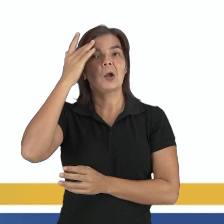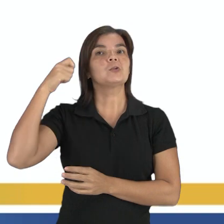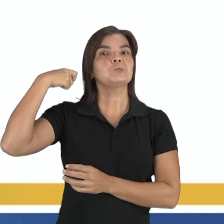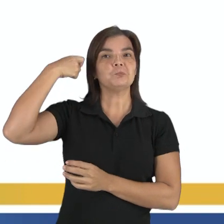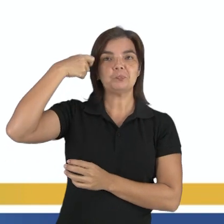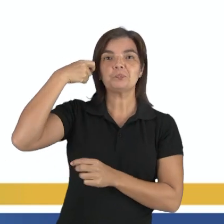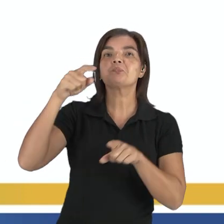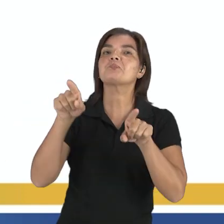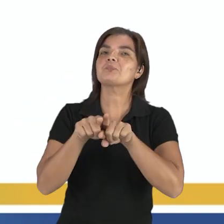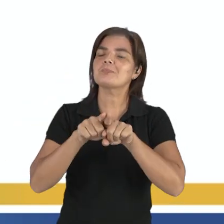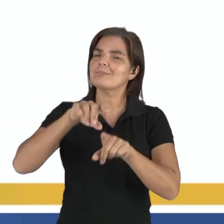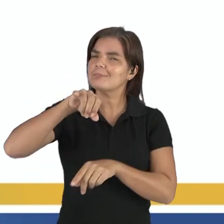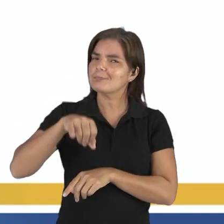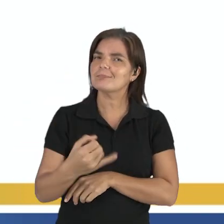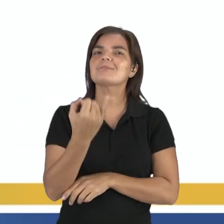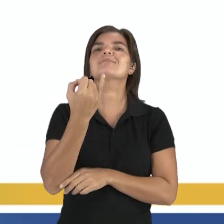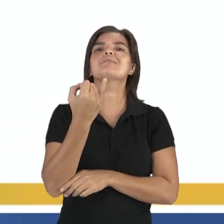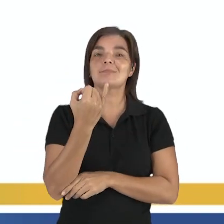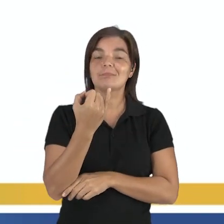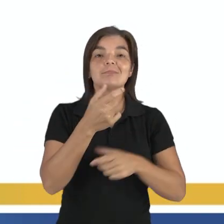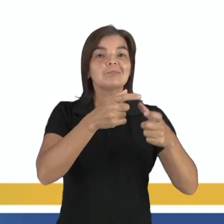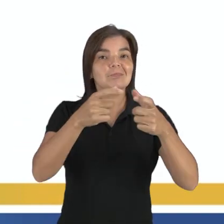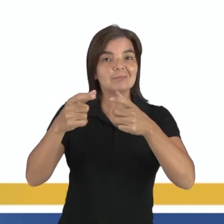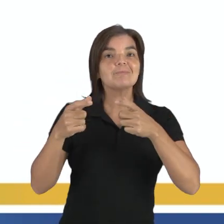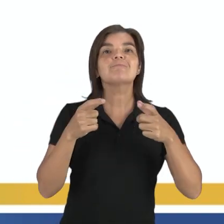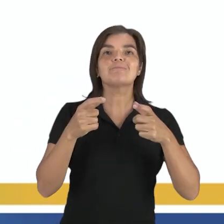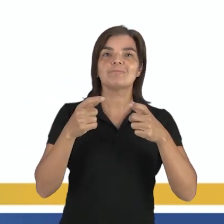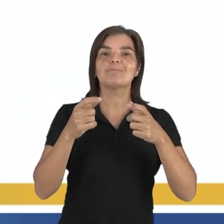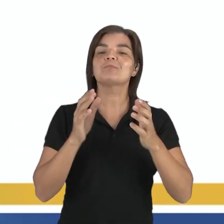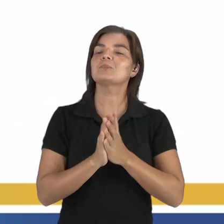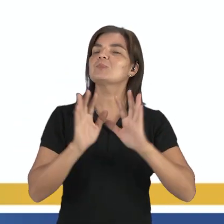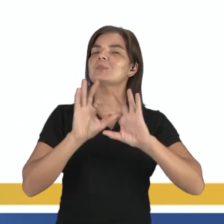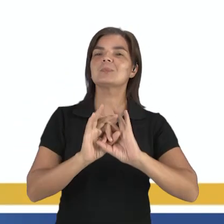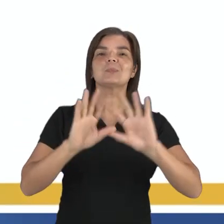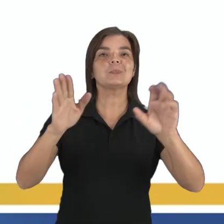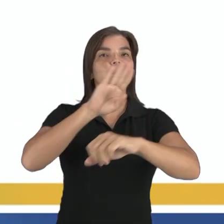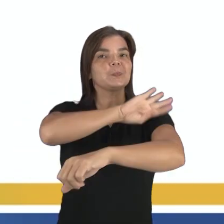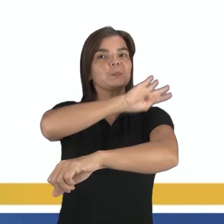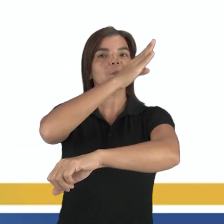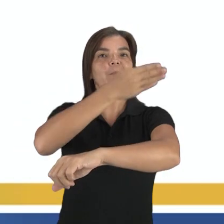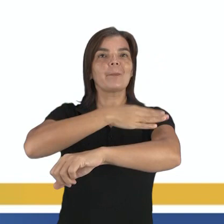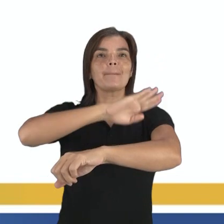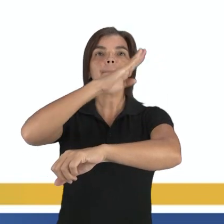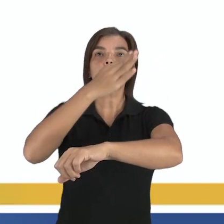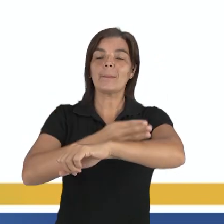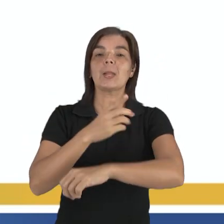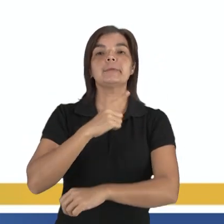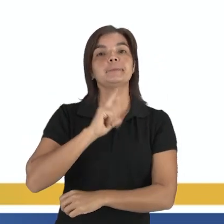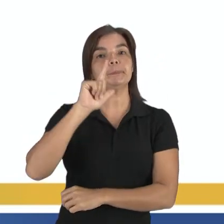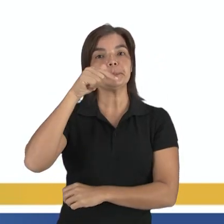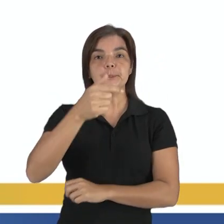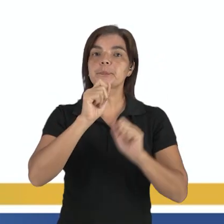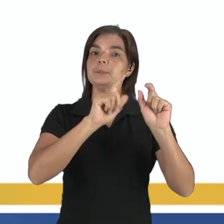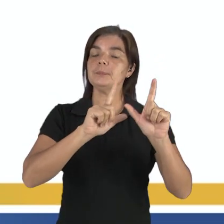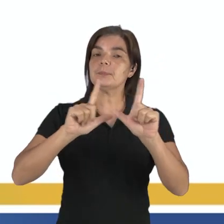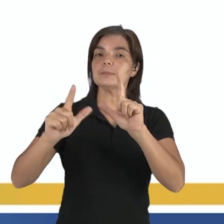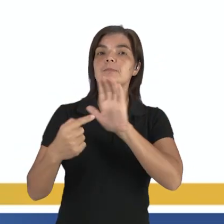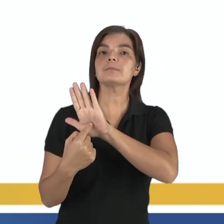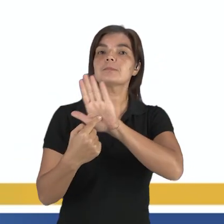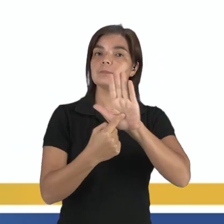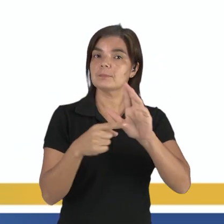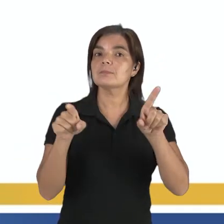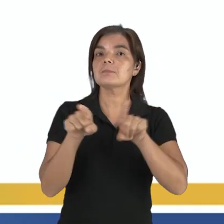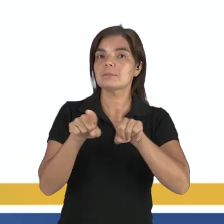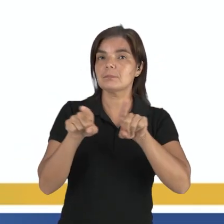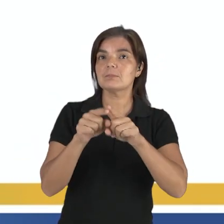atores. Então, eles aproveitavam os lugares ao ar livre, nas montanhas. Eu tenho um outro slidezinho aqui